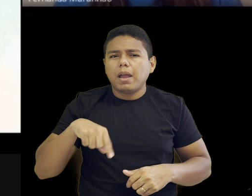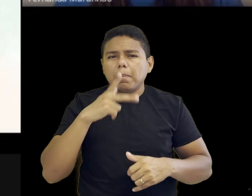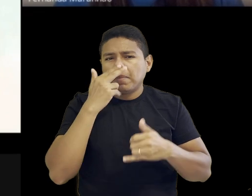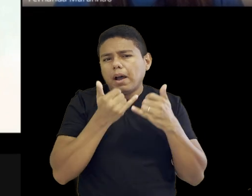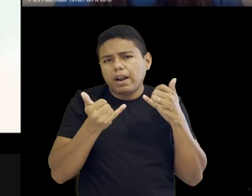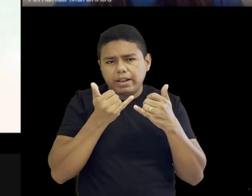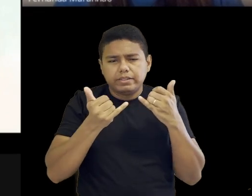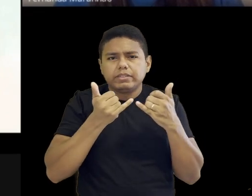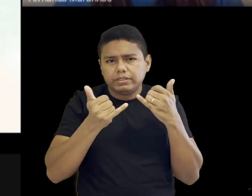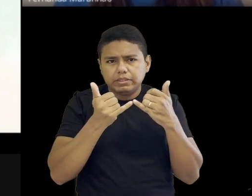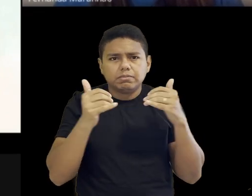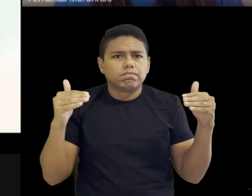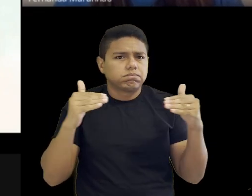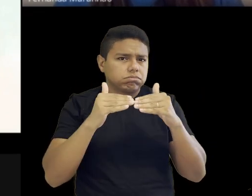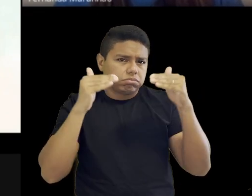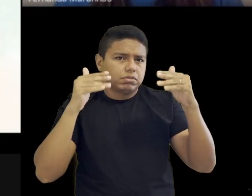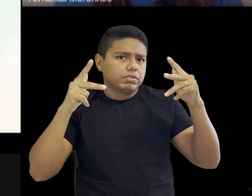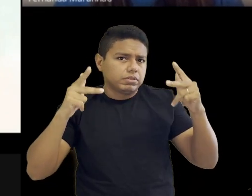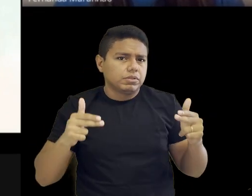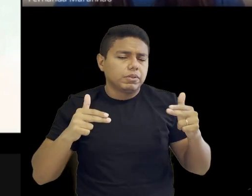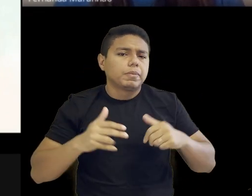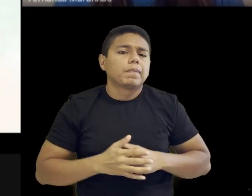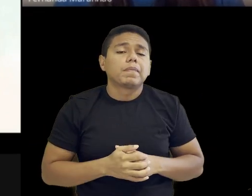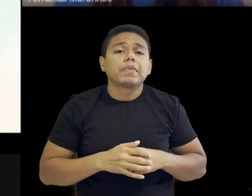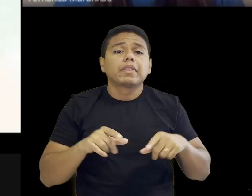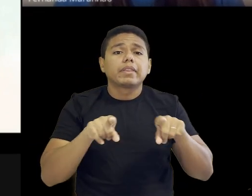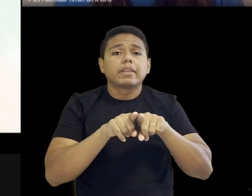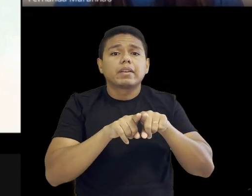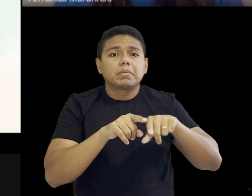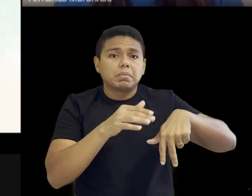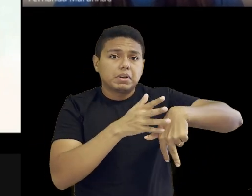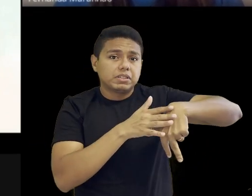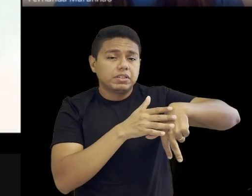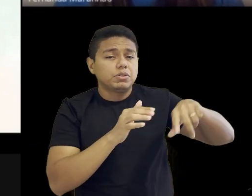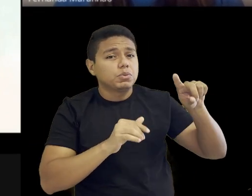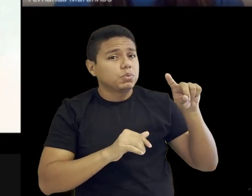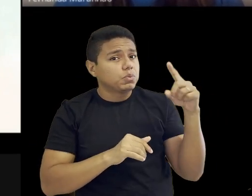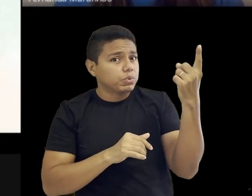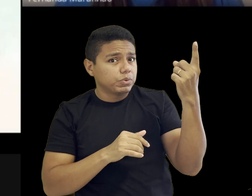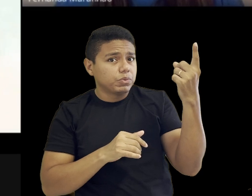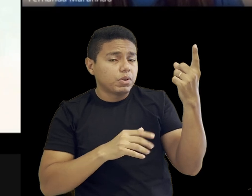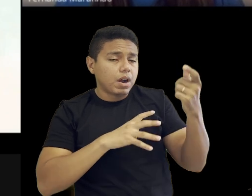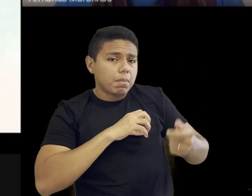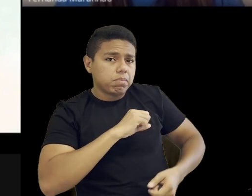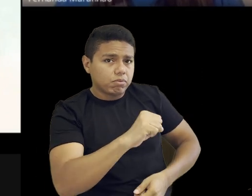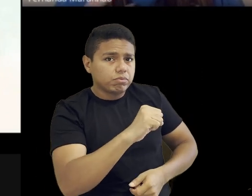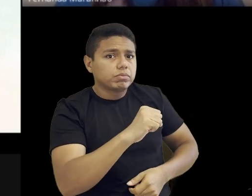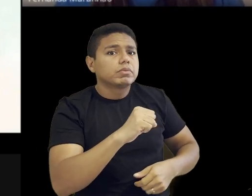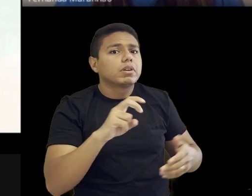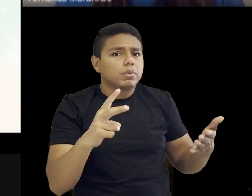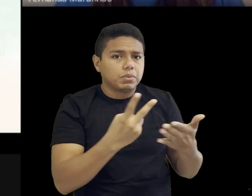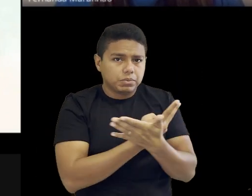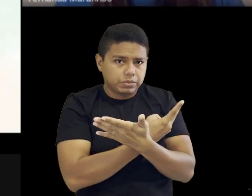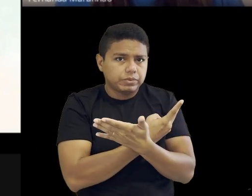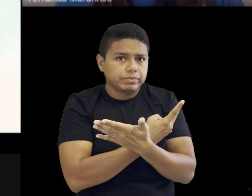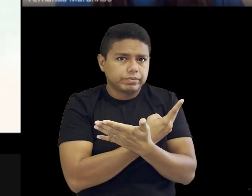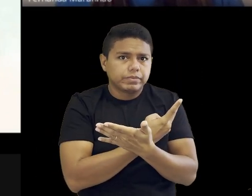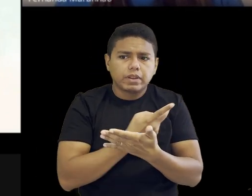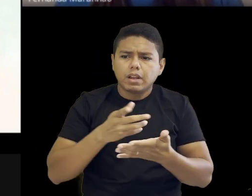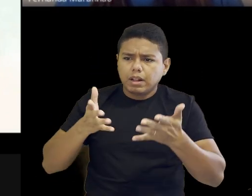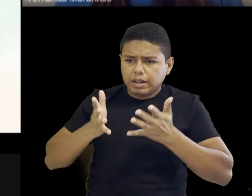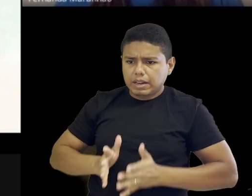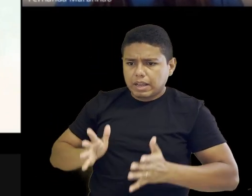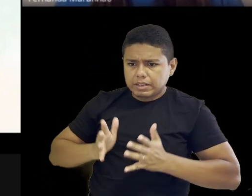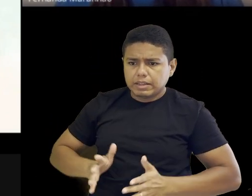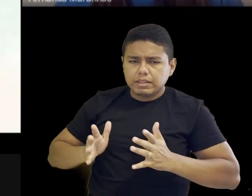entre os 2 grupos foi extremamente parecida, assim como em pacientes que tinham pelo menos um abortamento, comparadas com as taxas